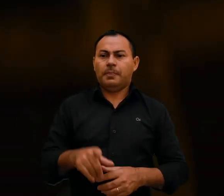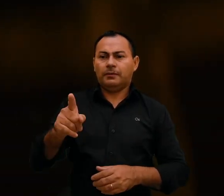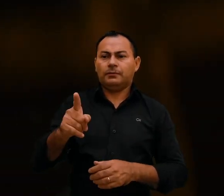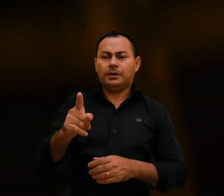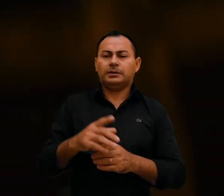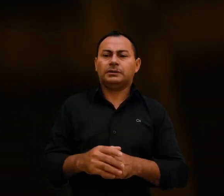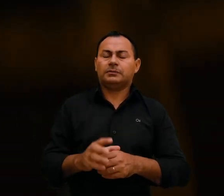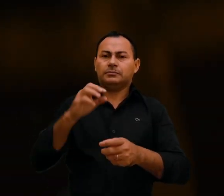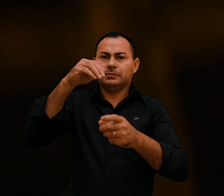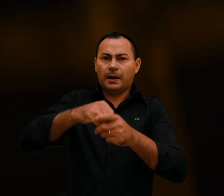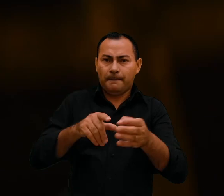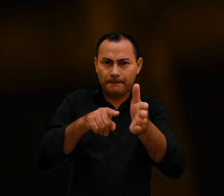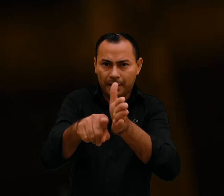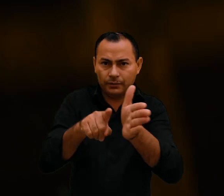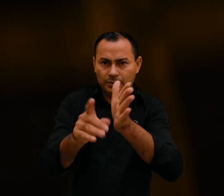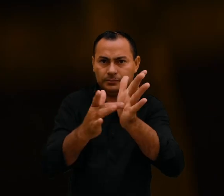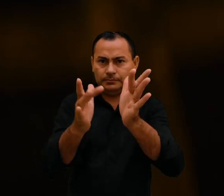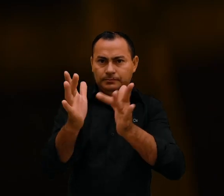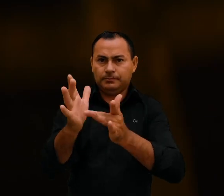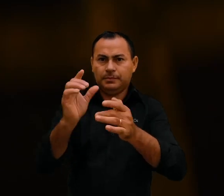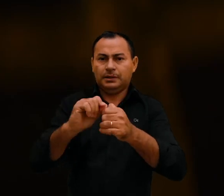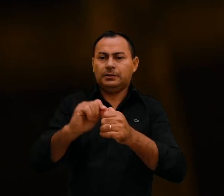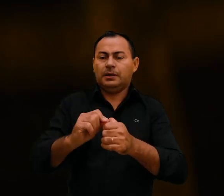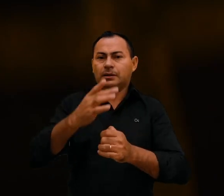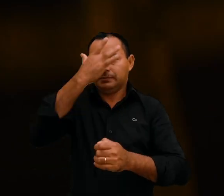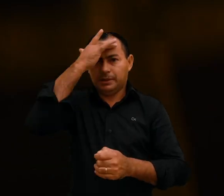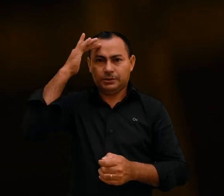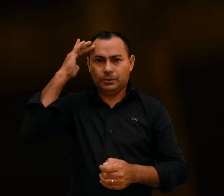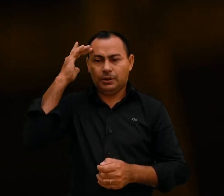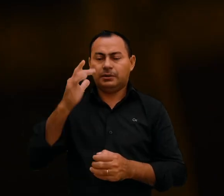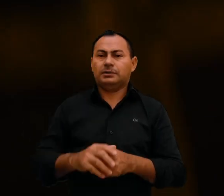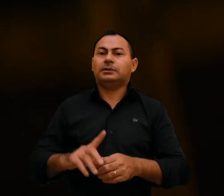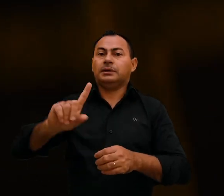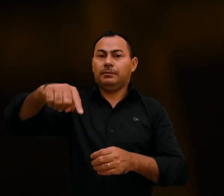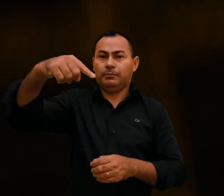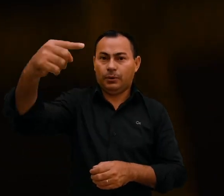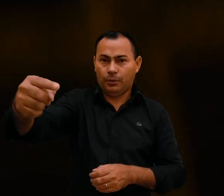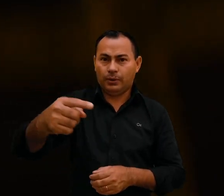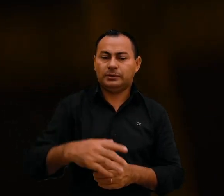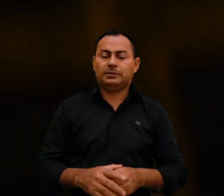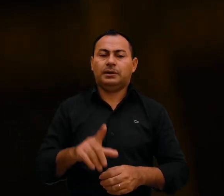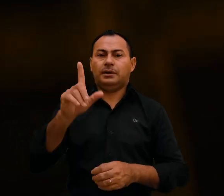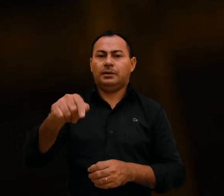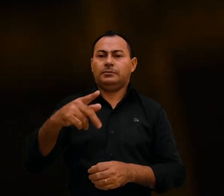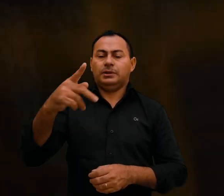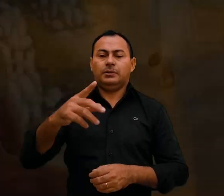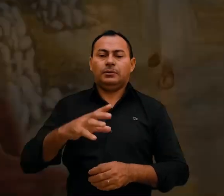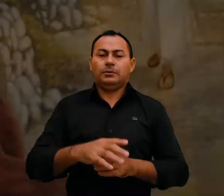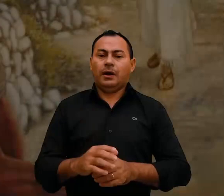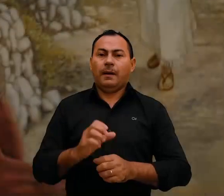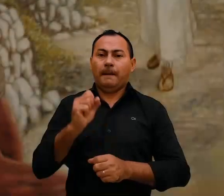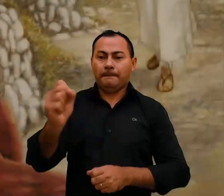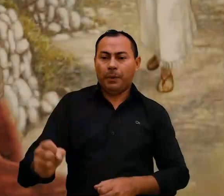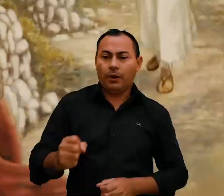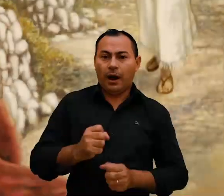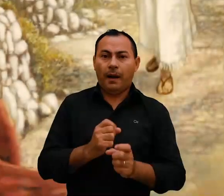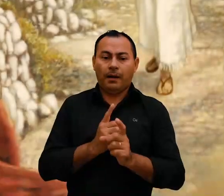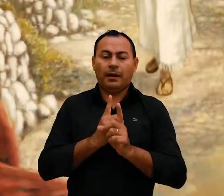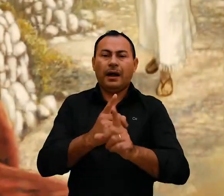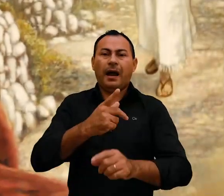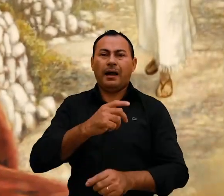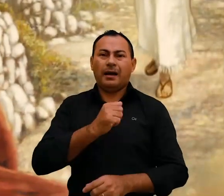sou vocês estão embaraçosa pergunta que Jesus fez aqueles homens que mais tarde seriam seus